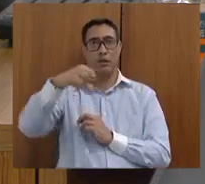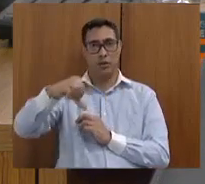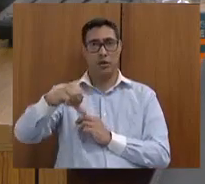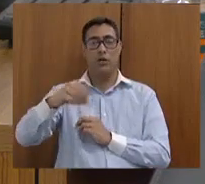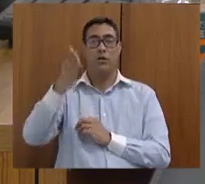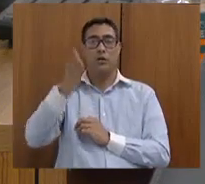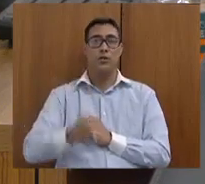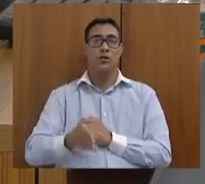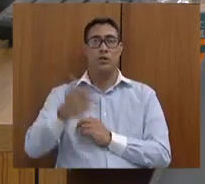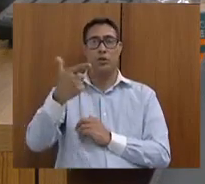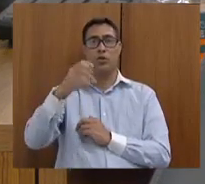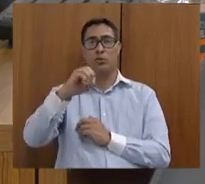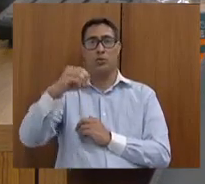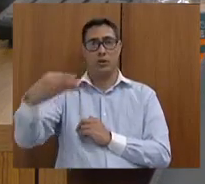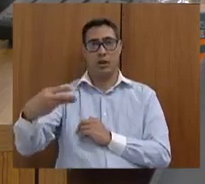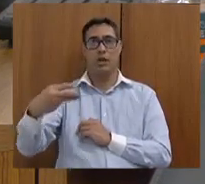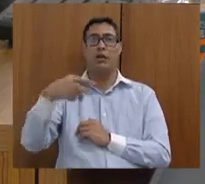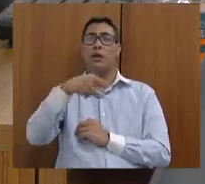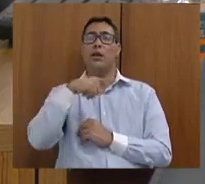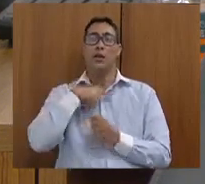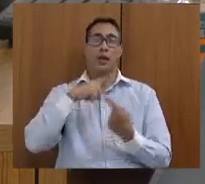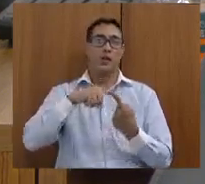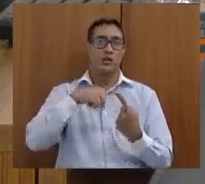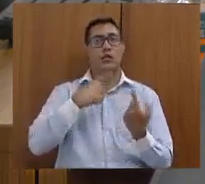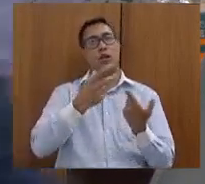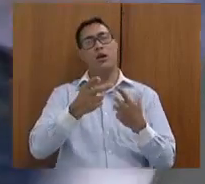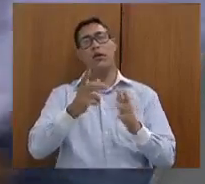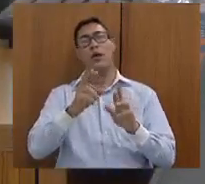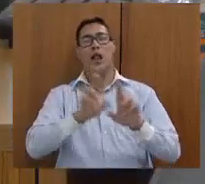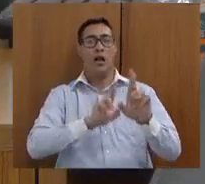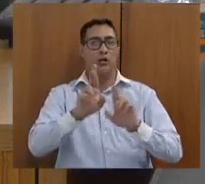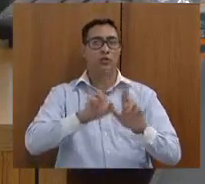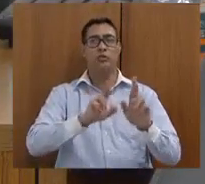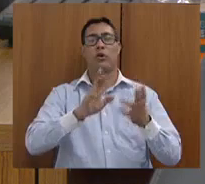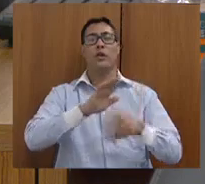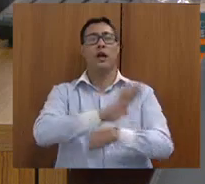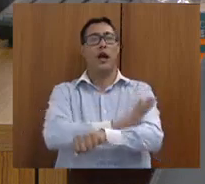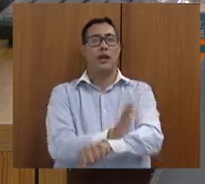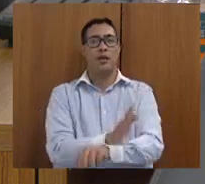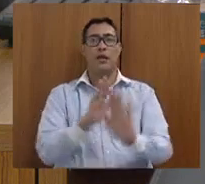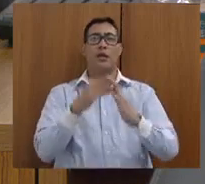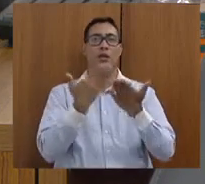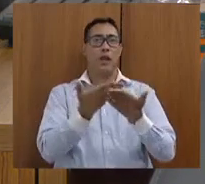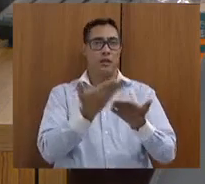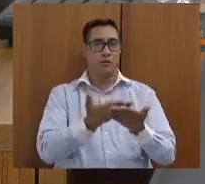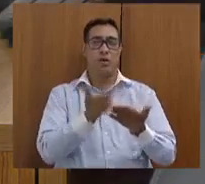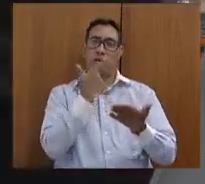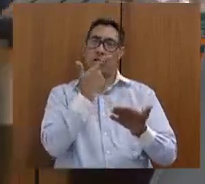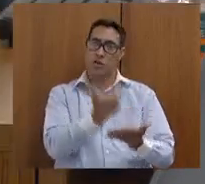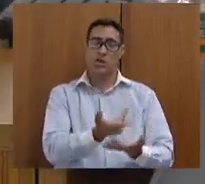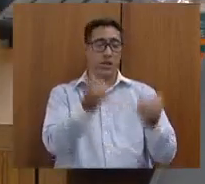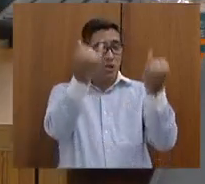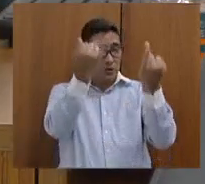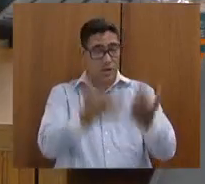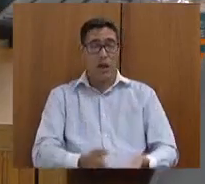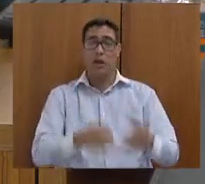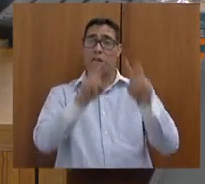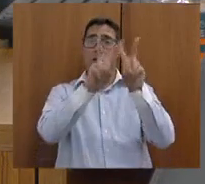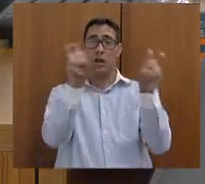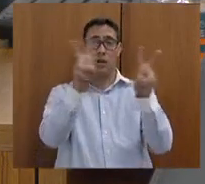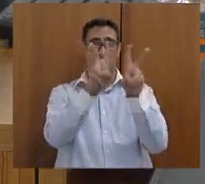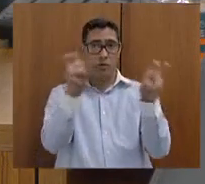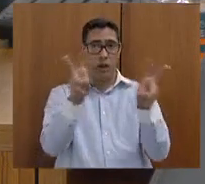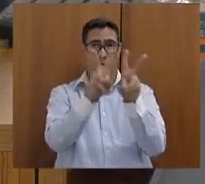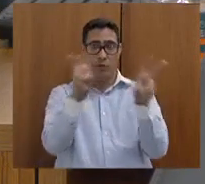se a gente não trabalhar Relações raciais na escola se a gente não falar mais sobre racismo esse